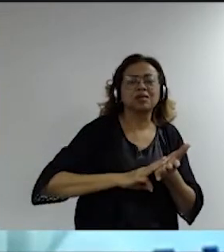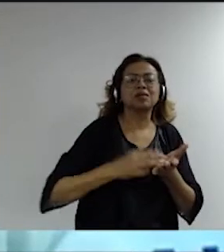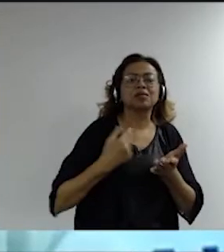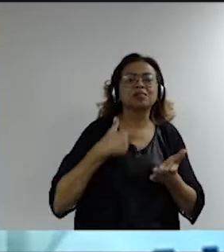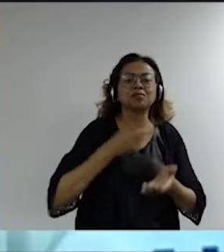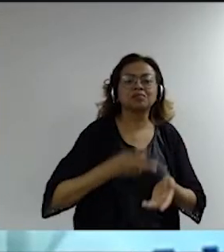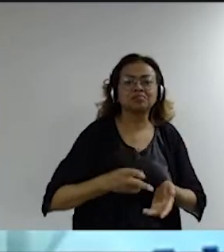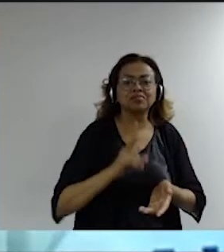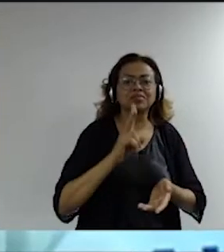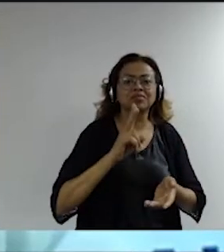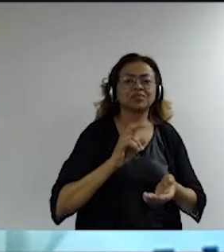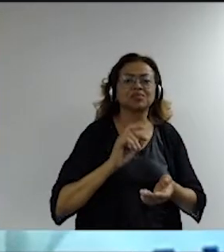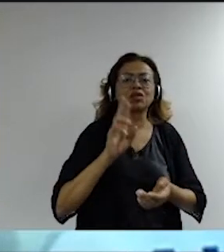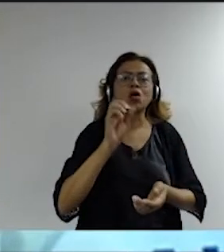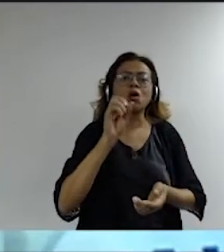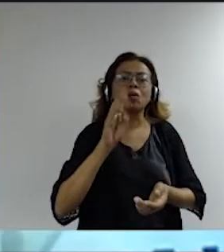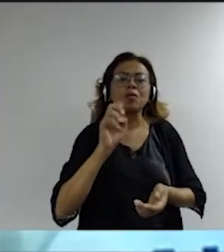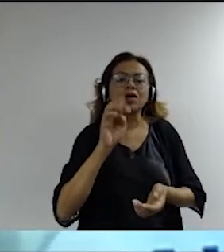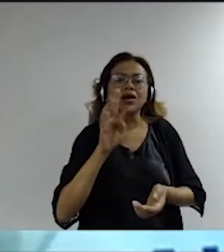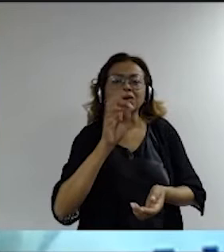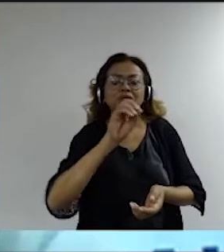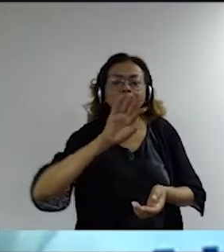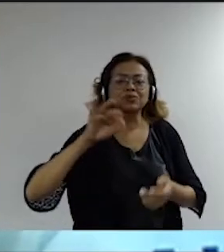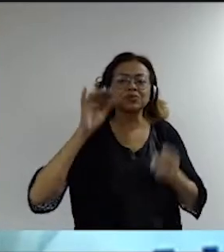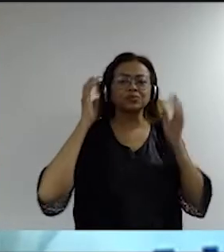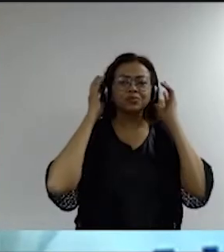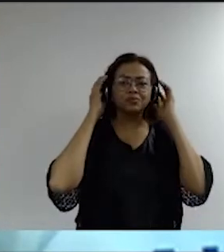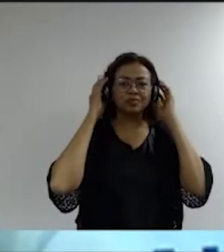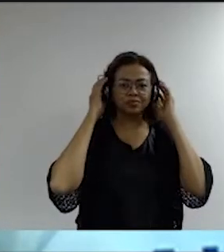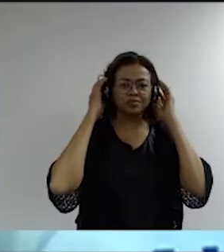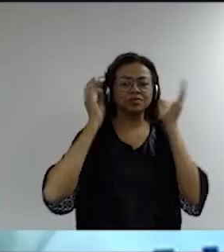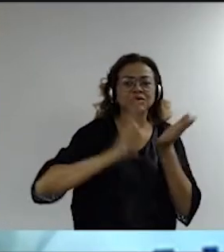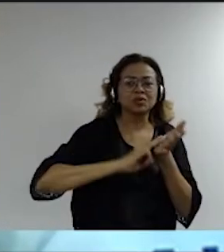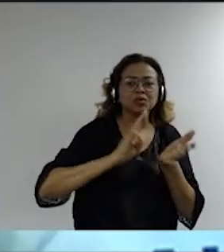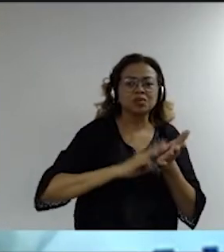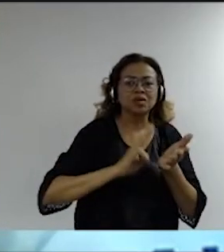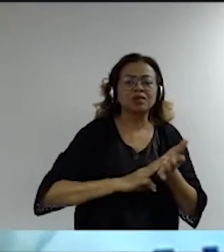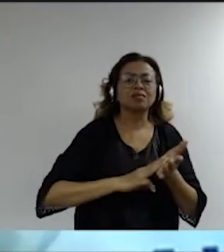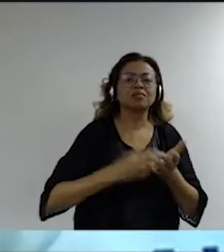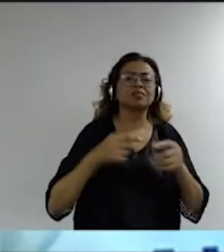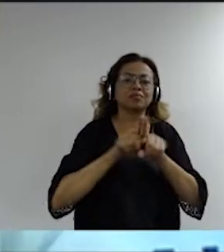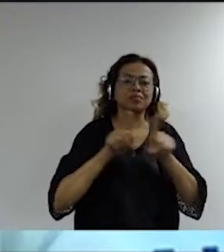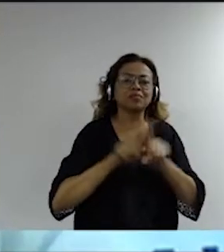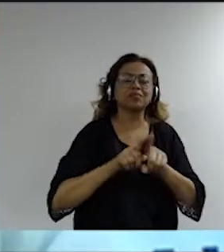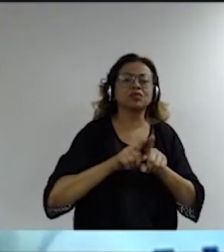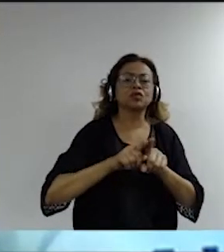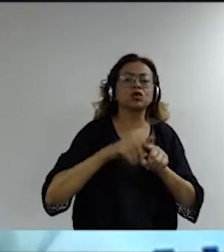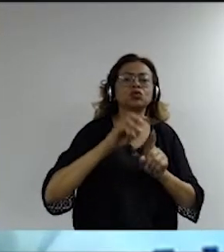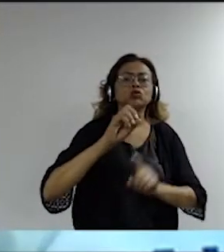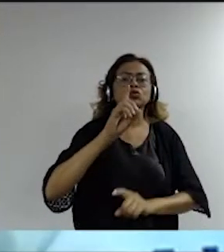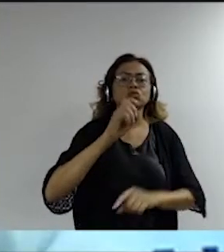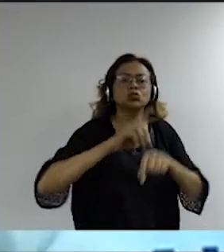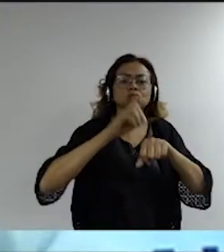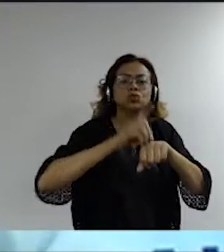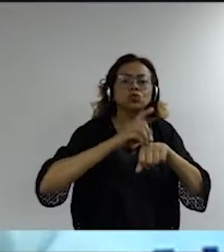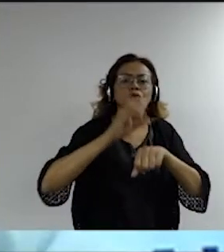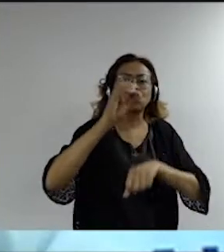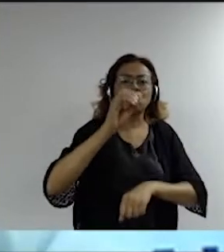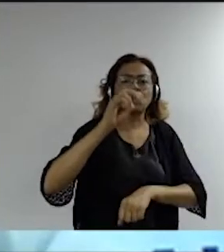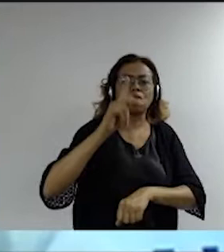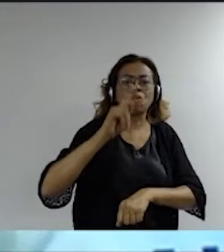Dr. Roberto Busato, o membro honorário vitalício, Dr. Ofir Cavalcante